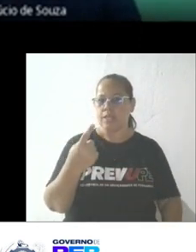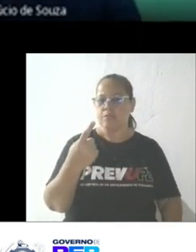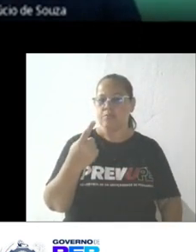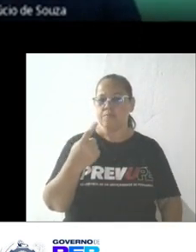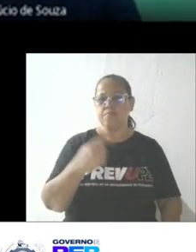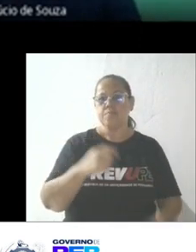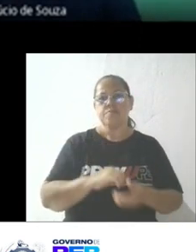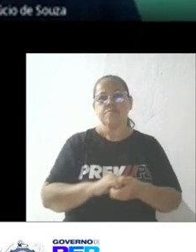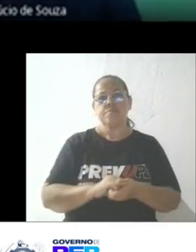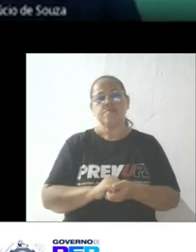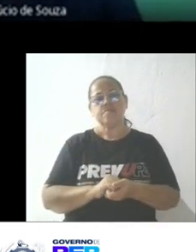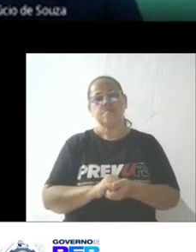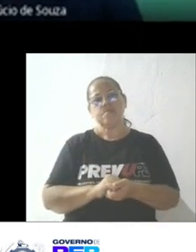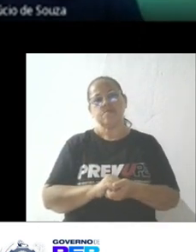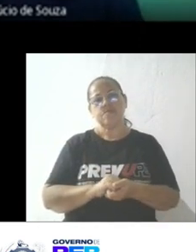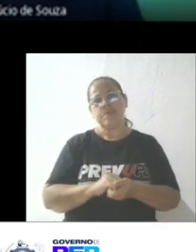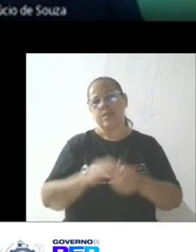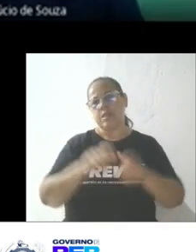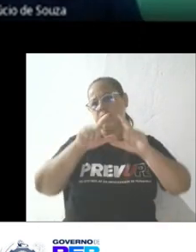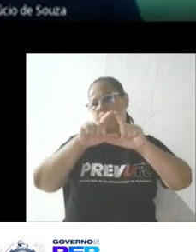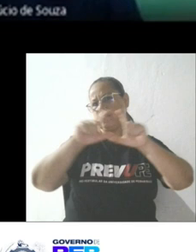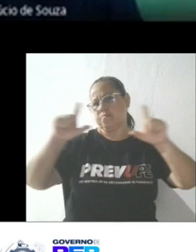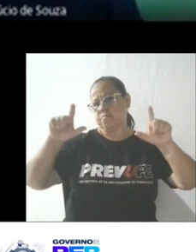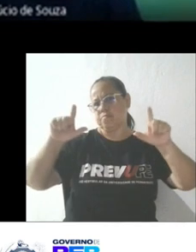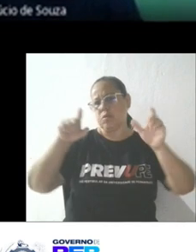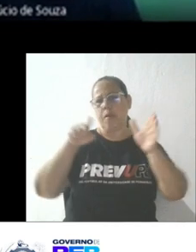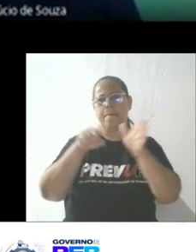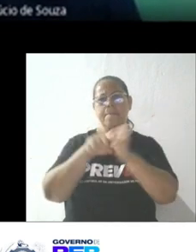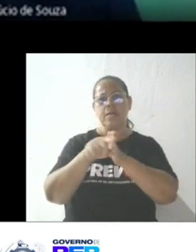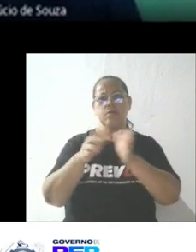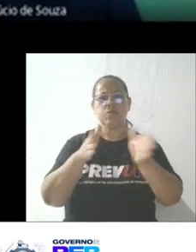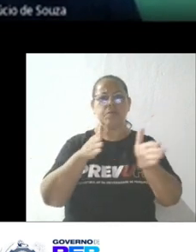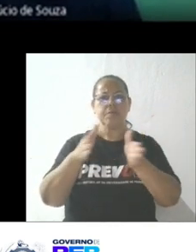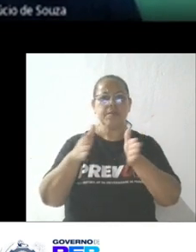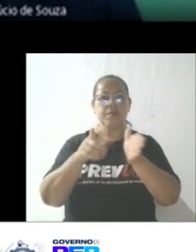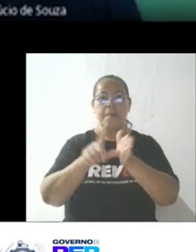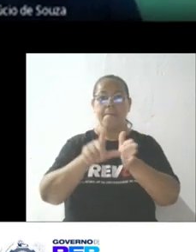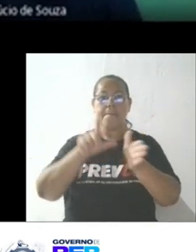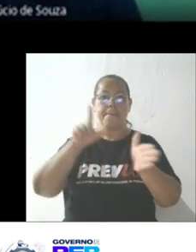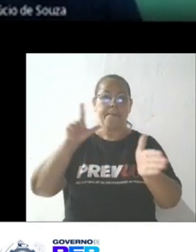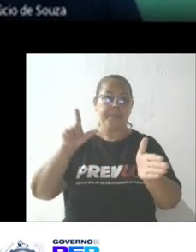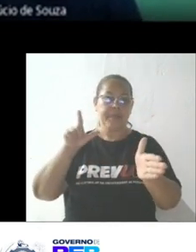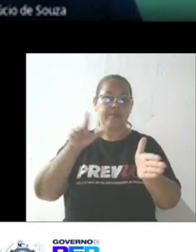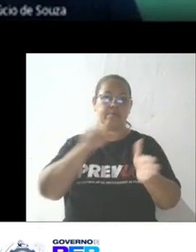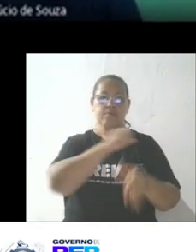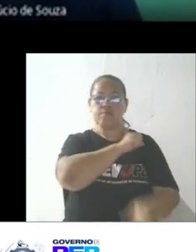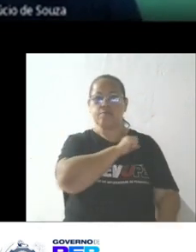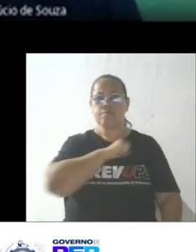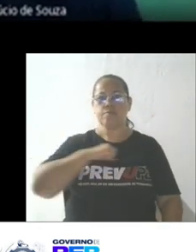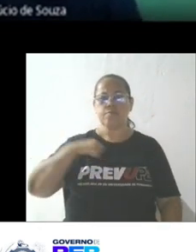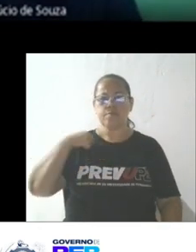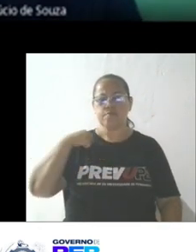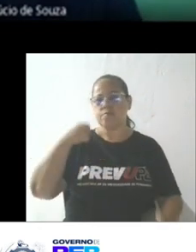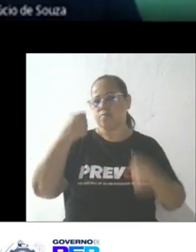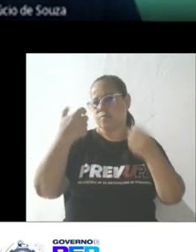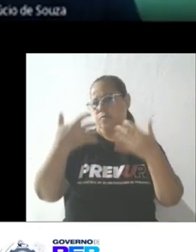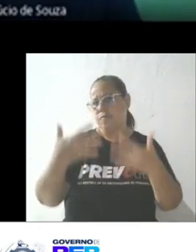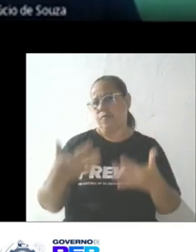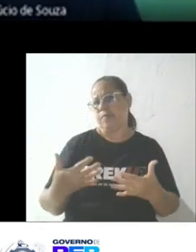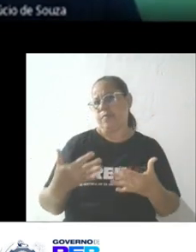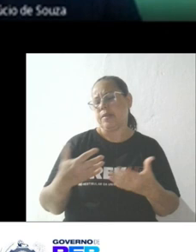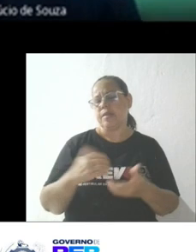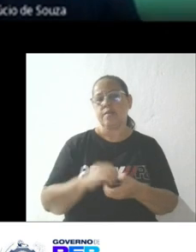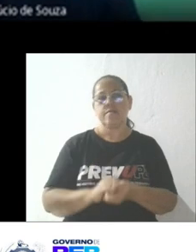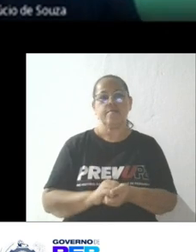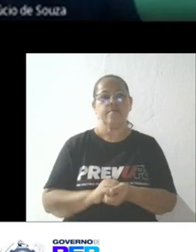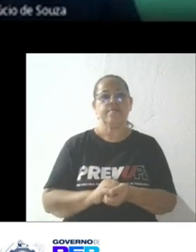enunciado uma pergunta sobre o período pré-socrático a questão 41 diz pergunta o